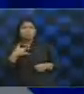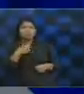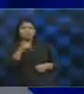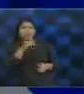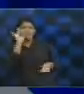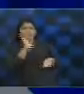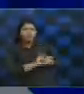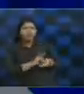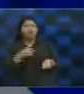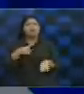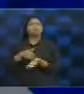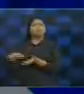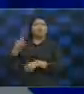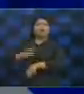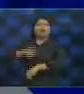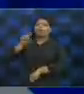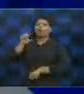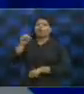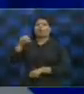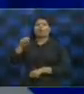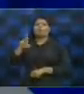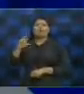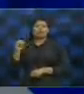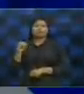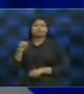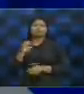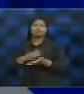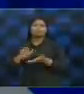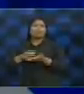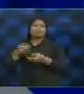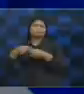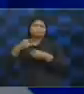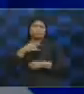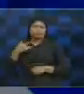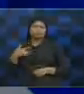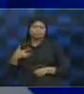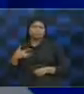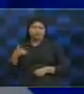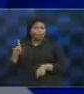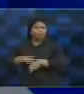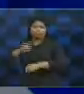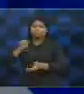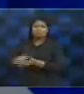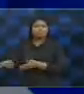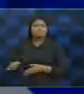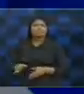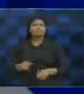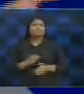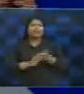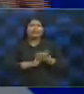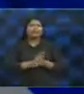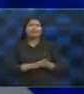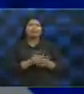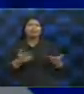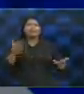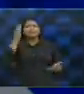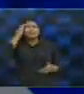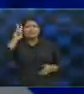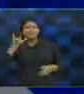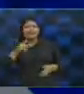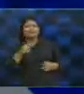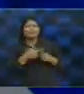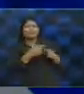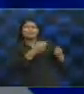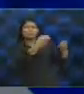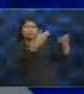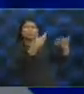Melo que simplesmente coexiste com a corrupção. Não há nada que envolva a prefeitura. Isso é uma tentativa diversionista, porque ele sabe que está chegando a hora da eleição.